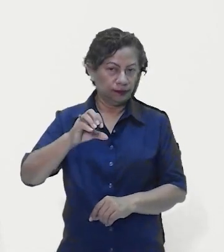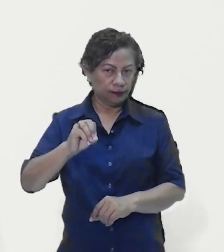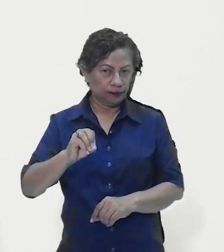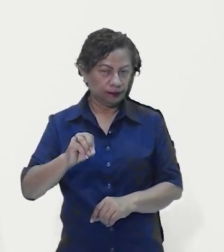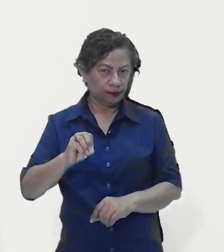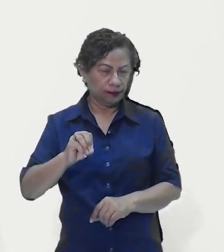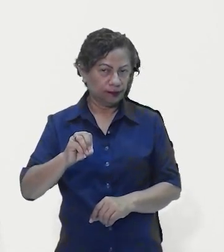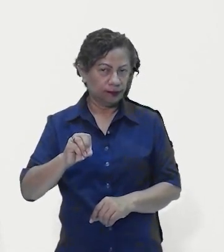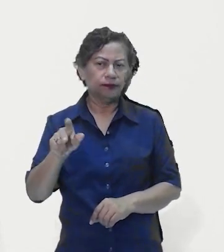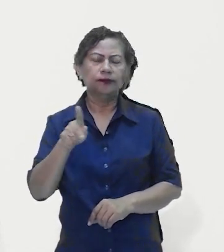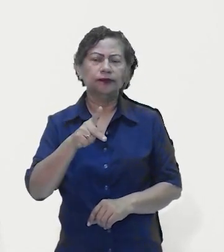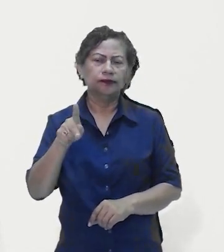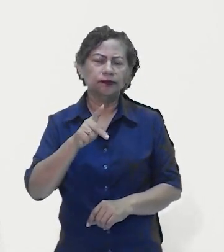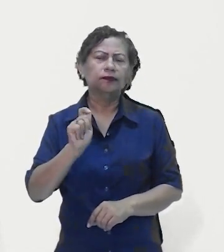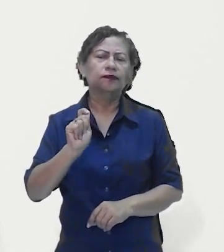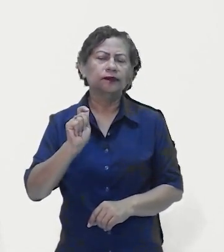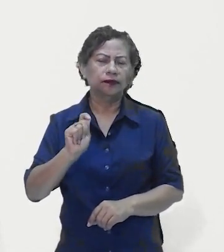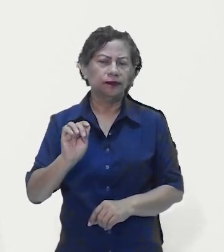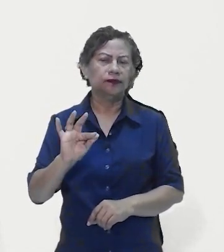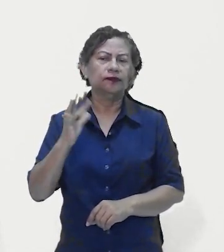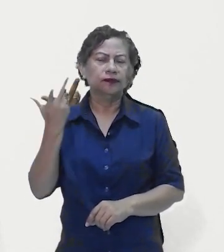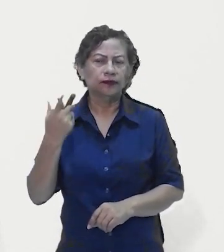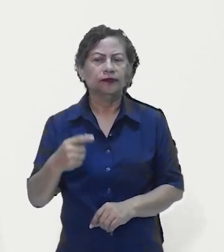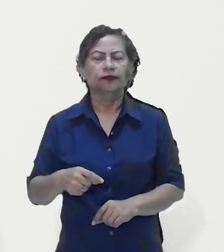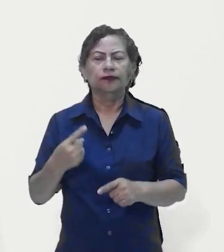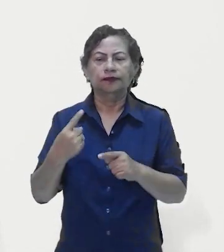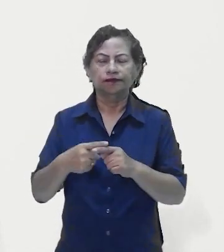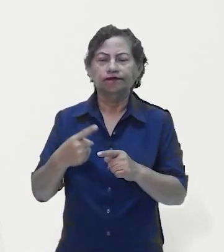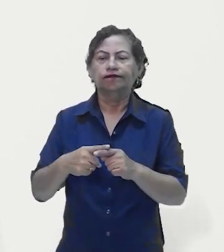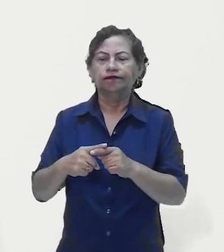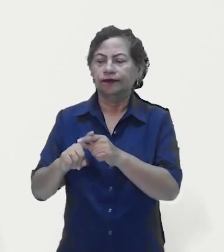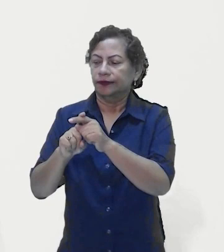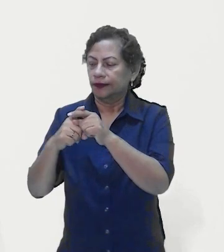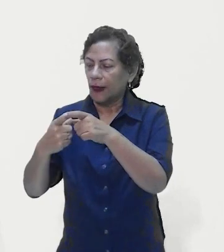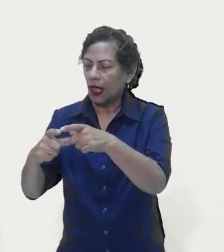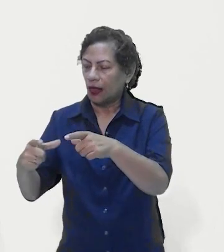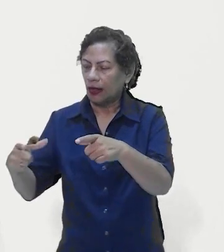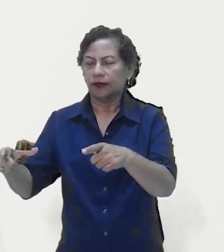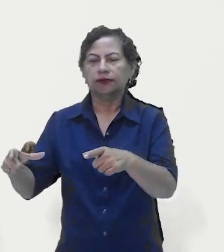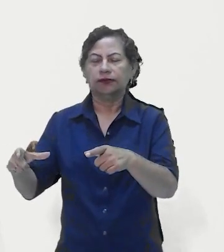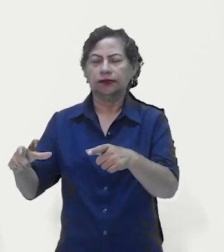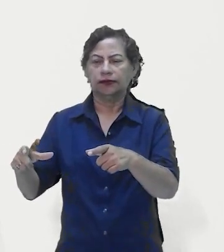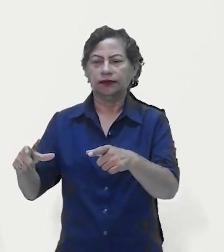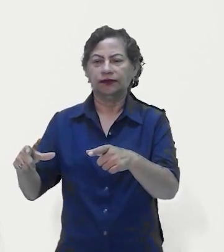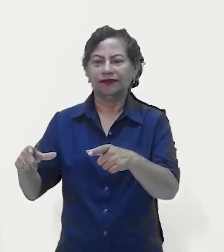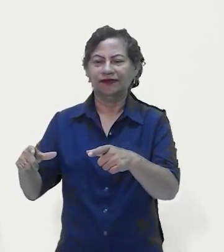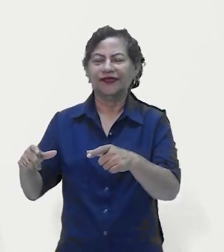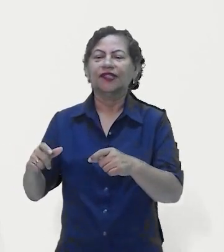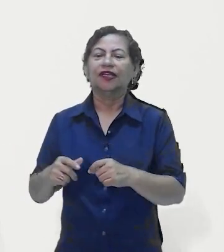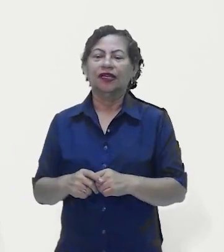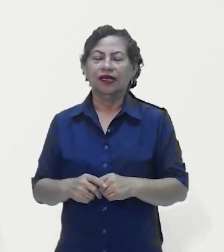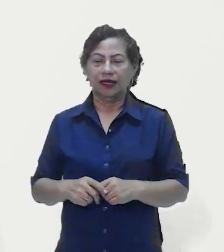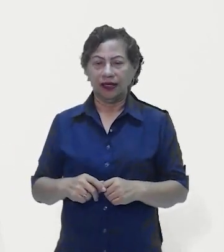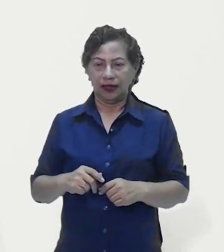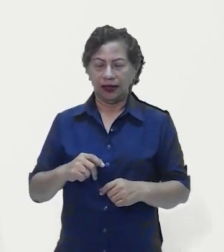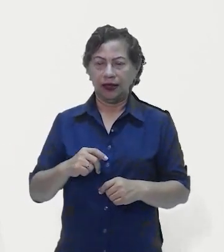Porque a gente tem um vertiginoso crescimento econômico, alicerçado principalmente no